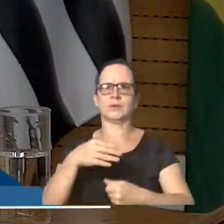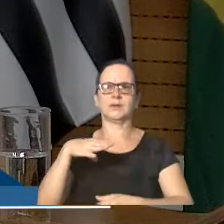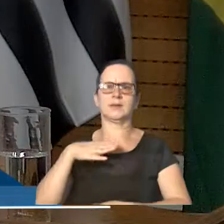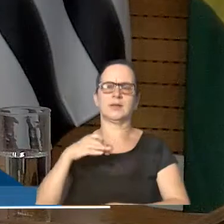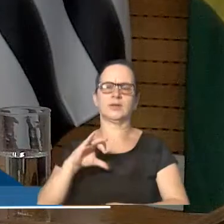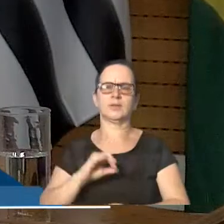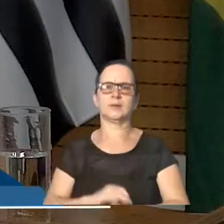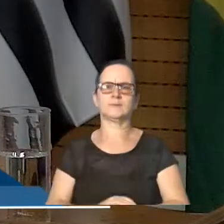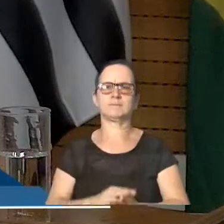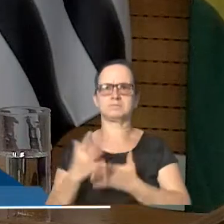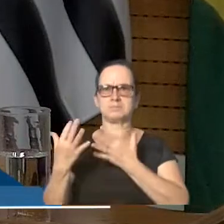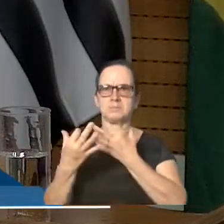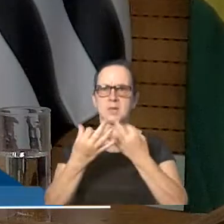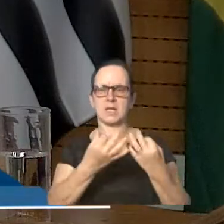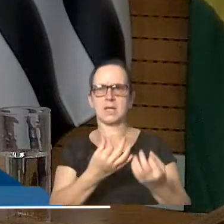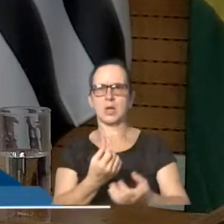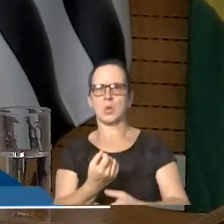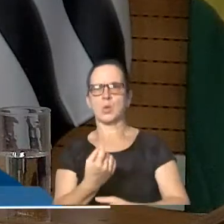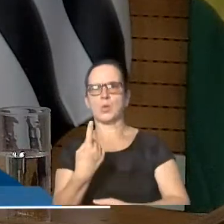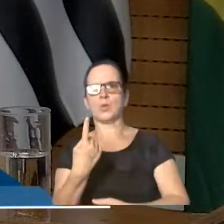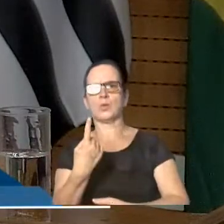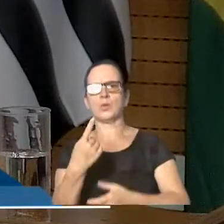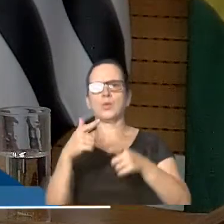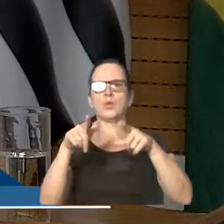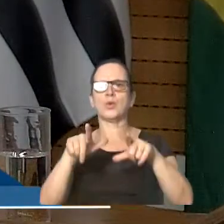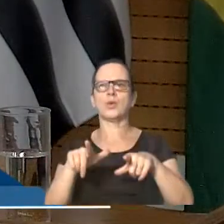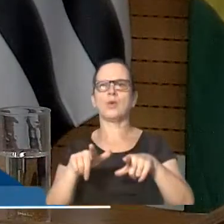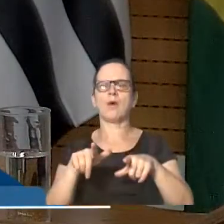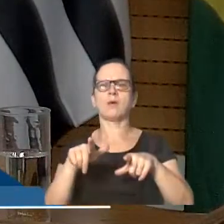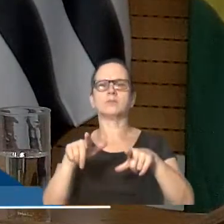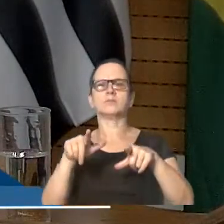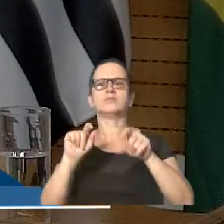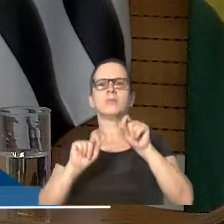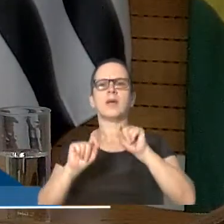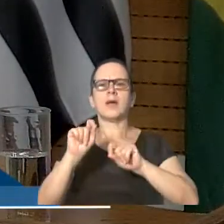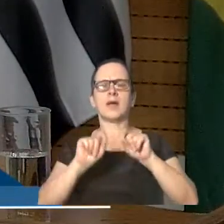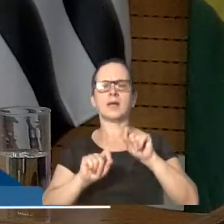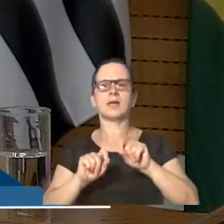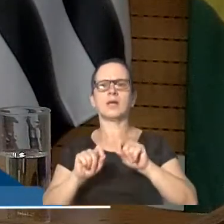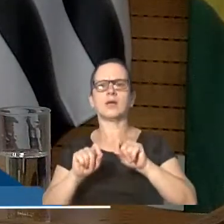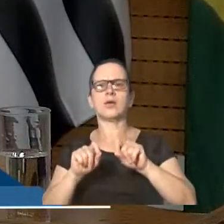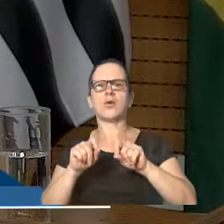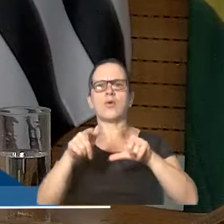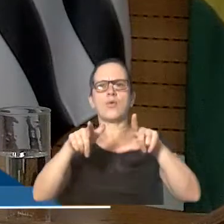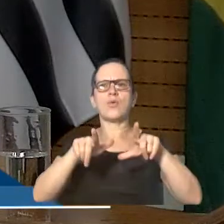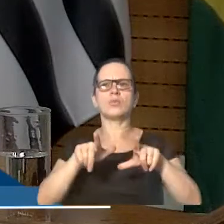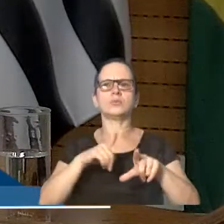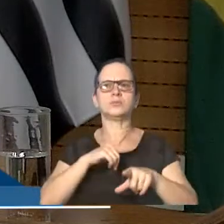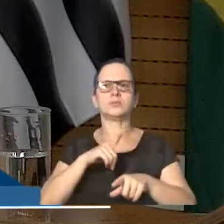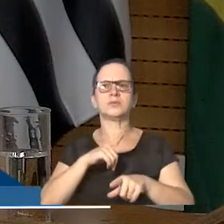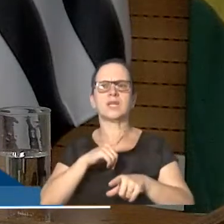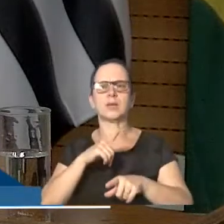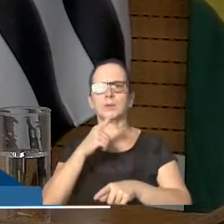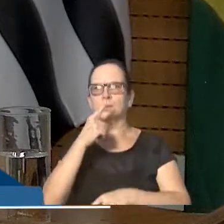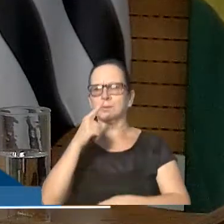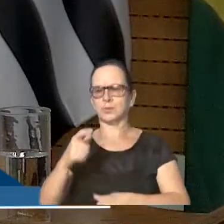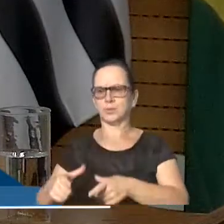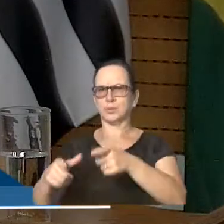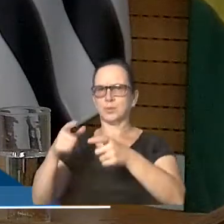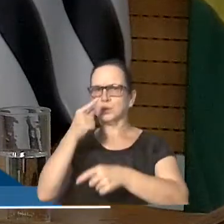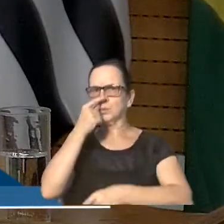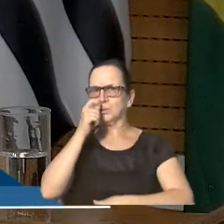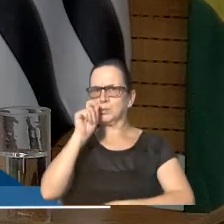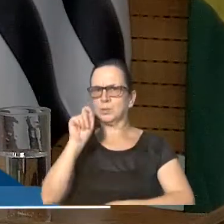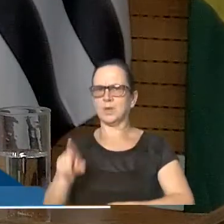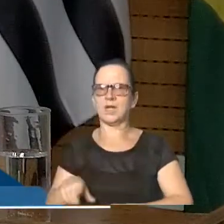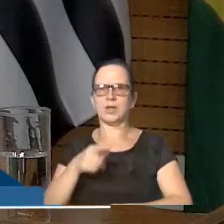os senhores olharem um único lugar nessa cidade onde o setor de manutenção, infelizmente, tem início e que não há meio e não